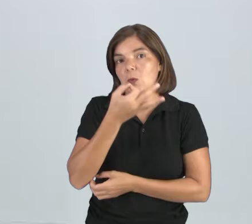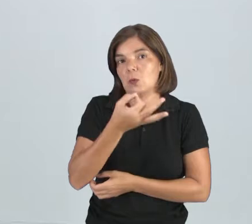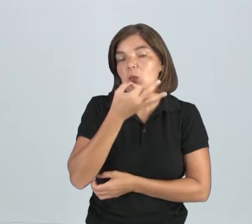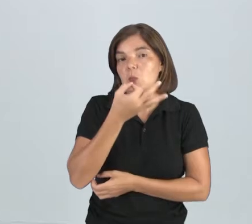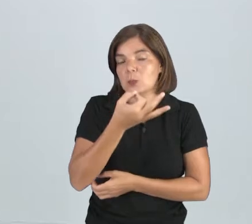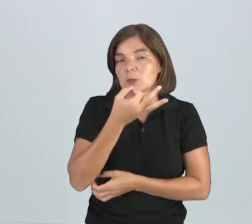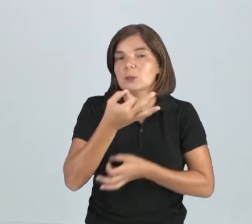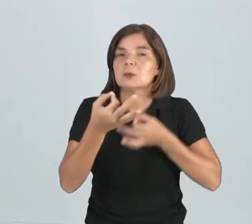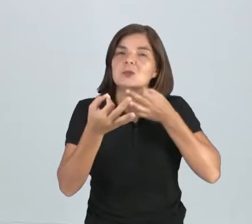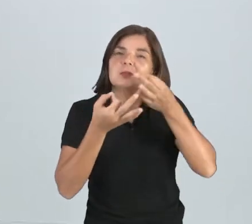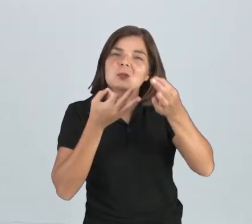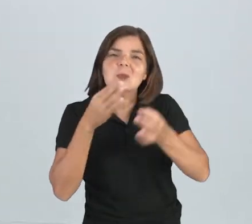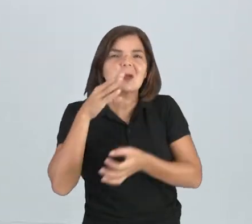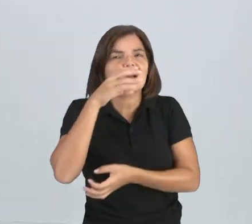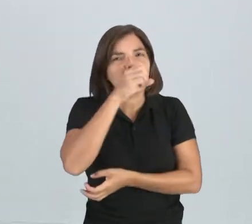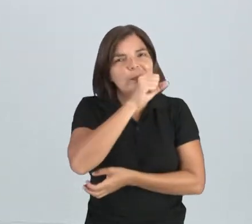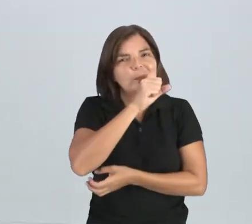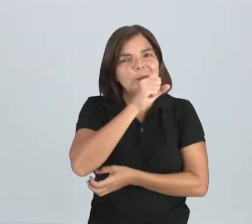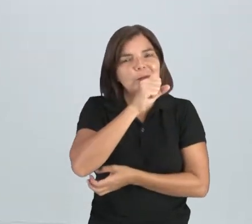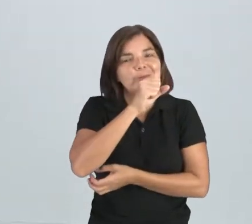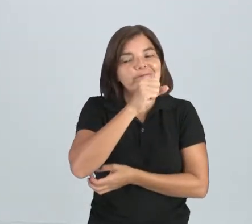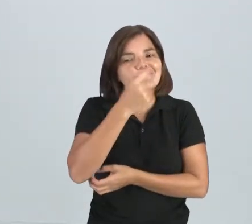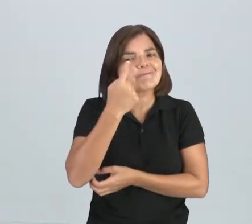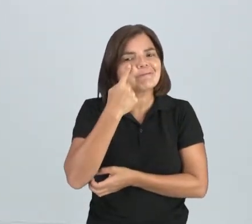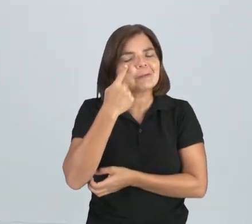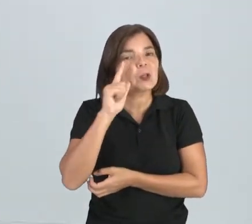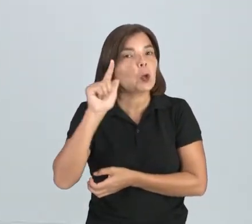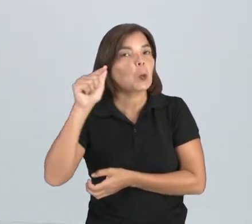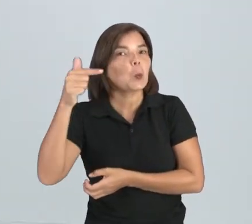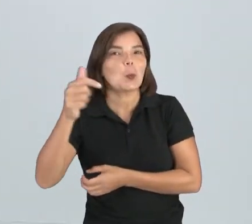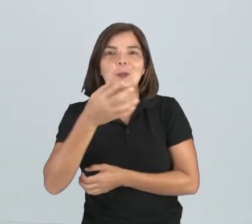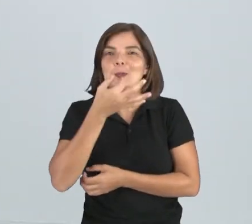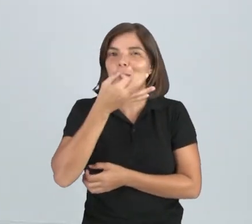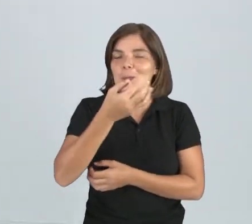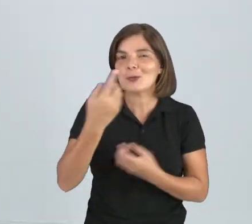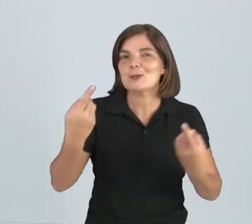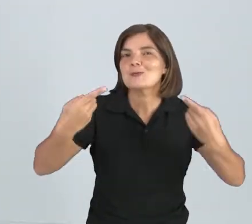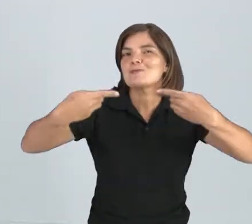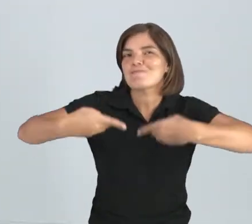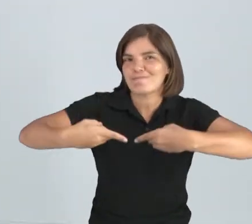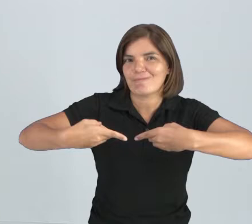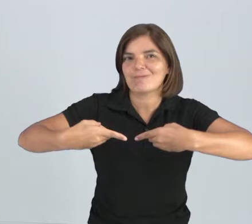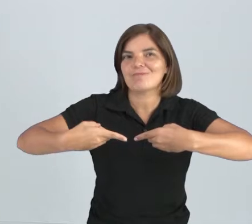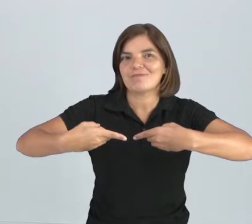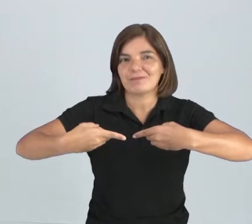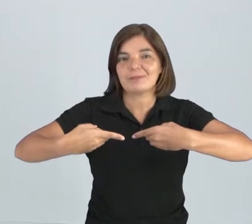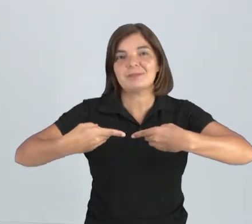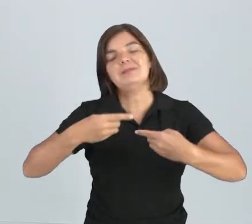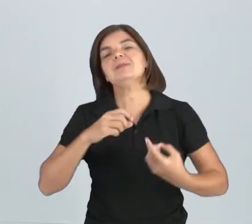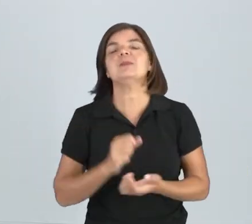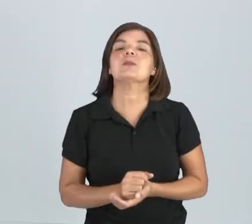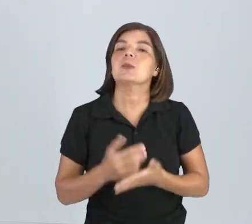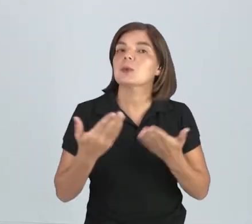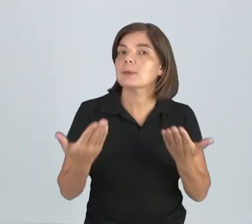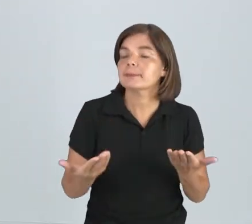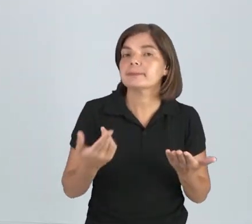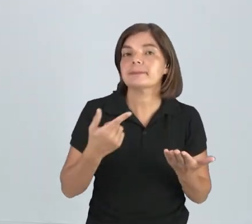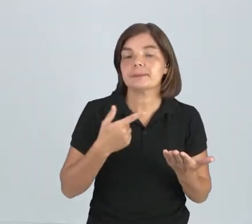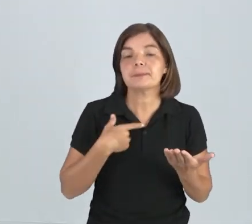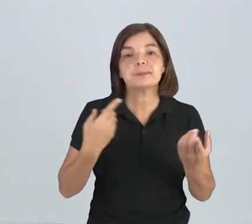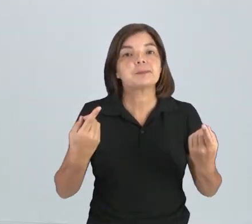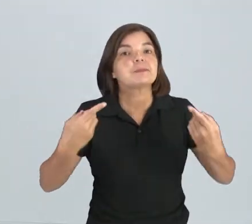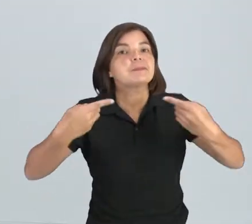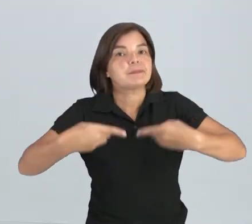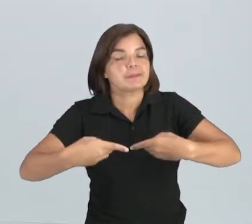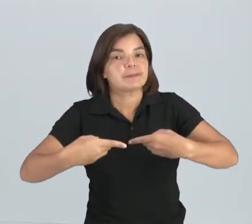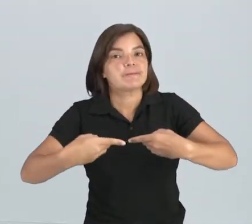aquele argumento e de repente a gente vai lá com outro argumento que contradiz aquele, né? Por mais que esse